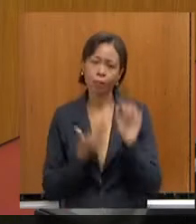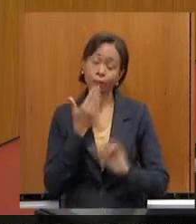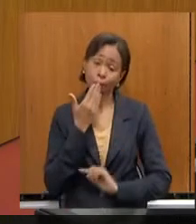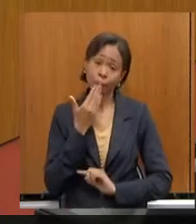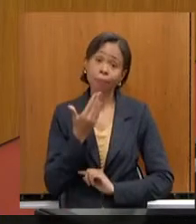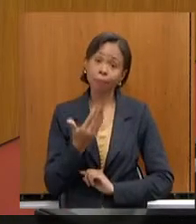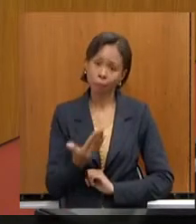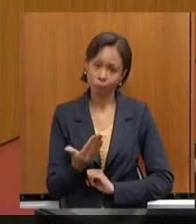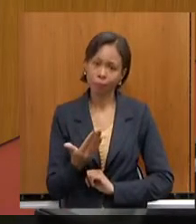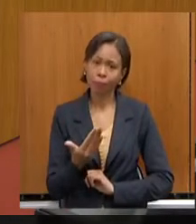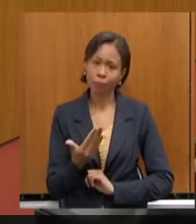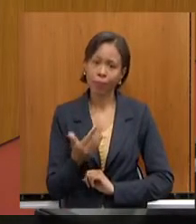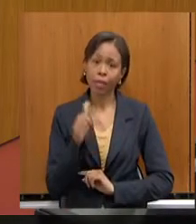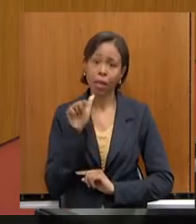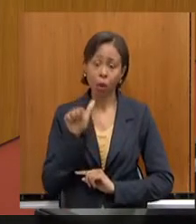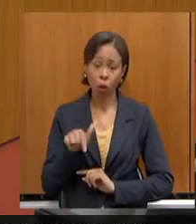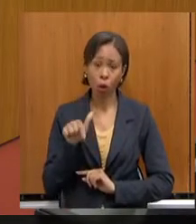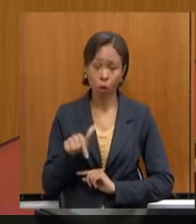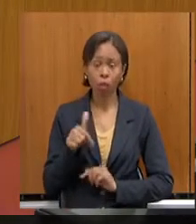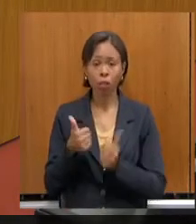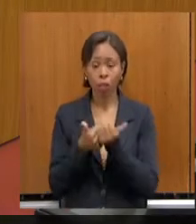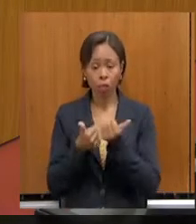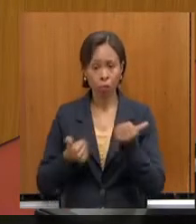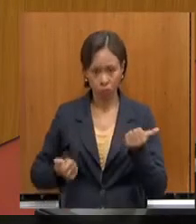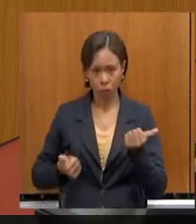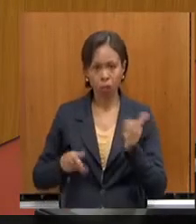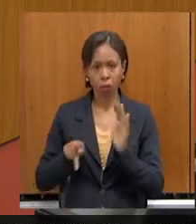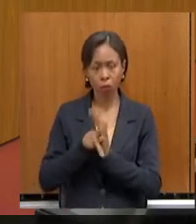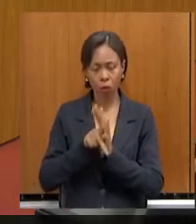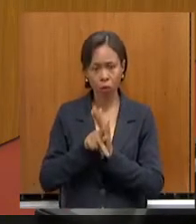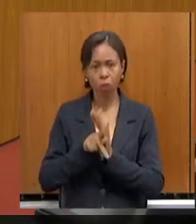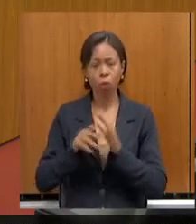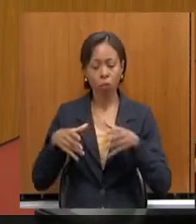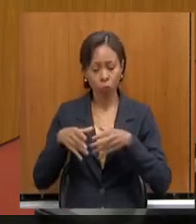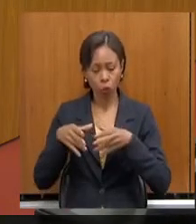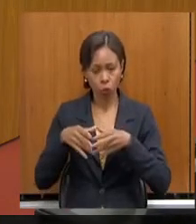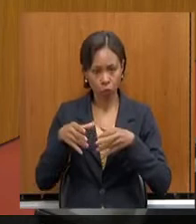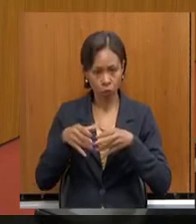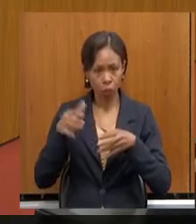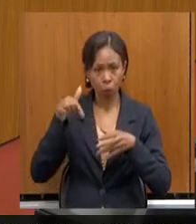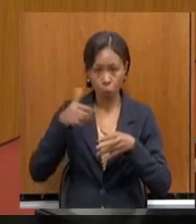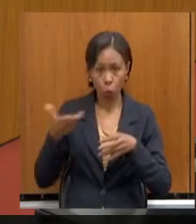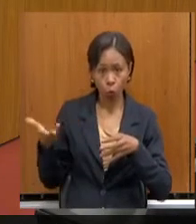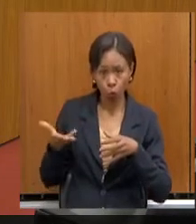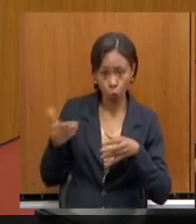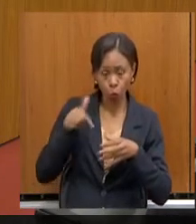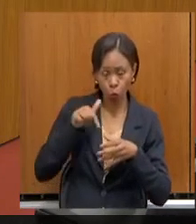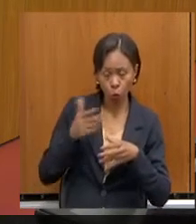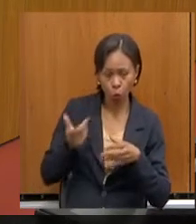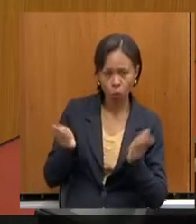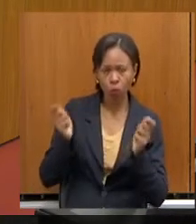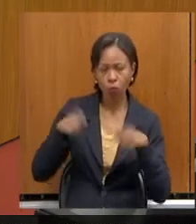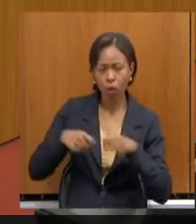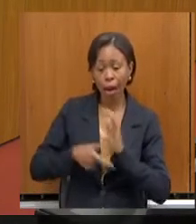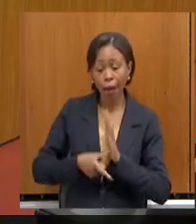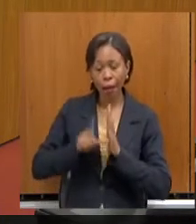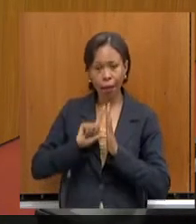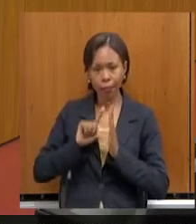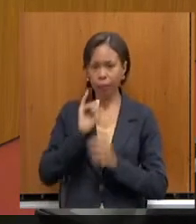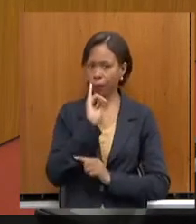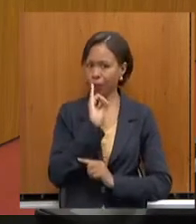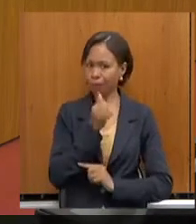peço para que essa essa acessoria consultoria dessa dessa comissão possa avisar com antecedência